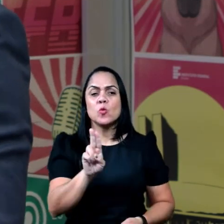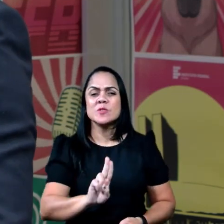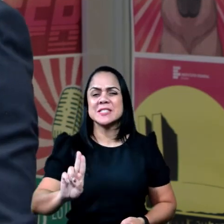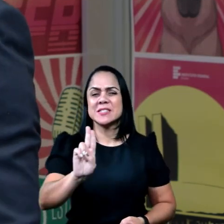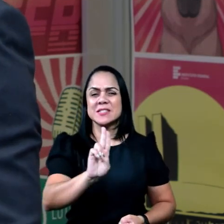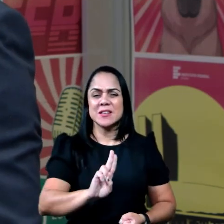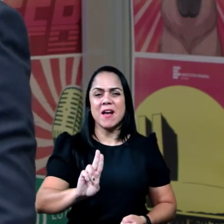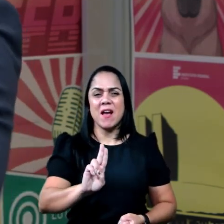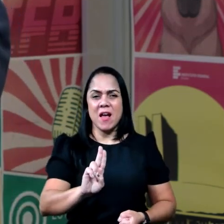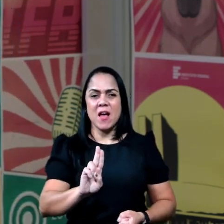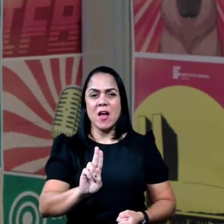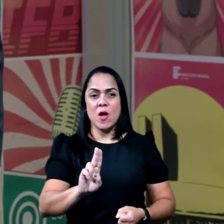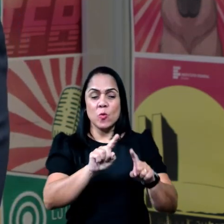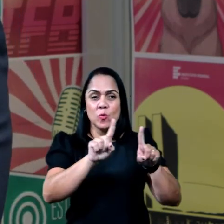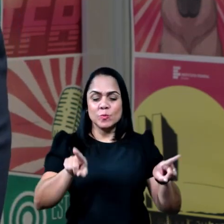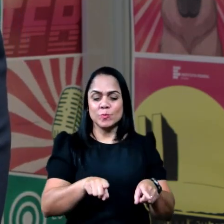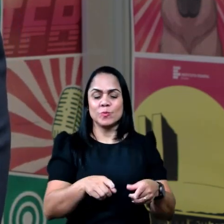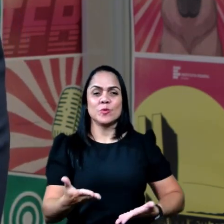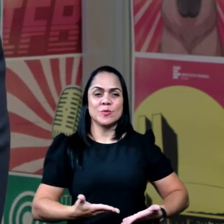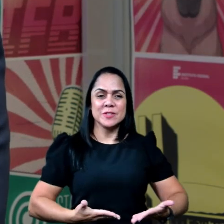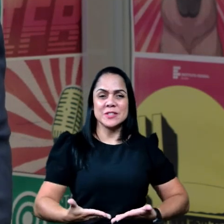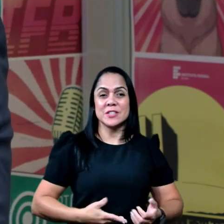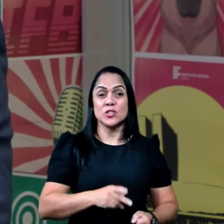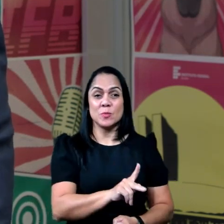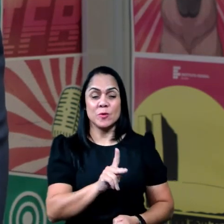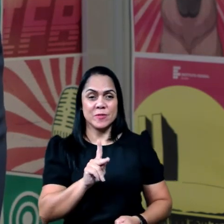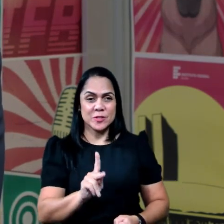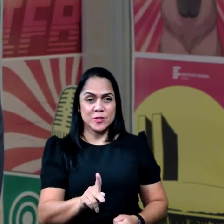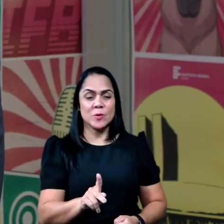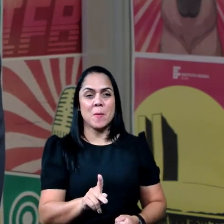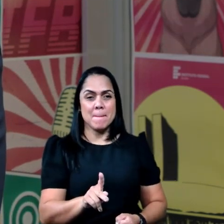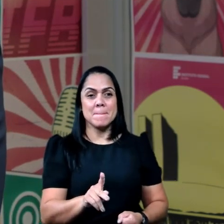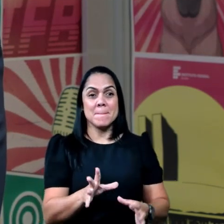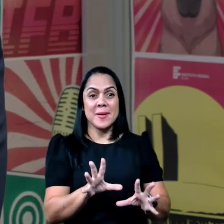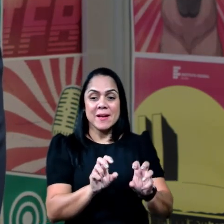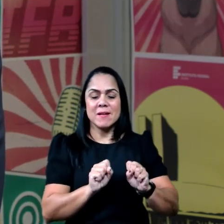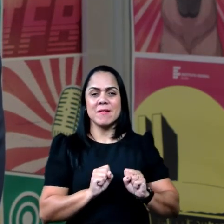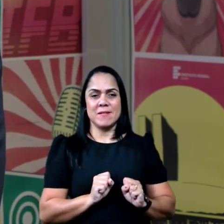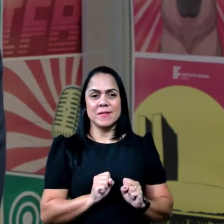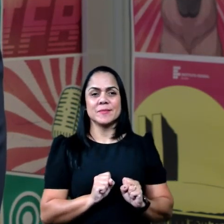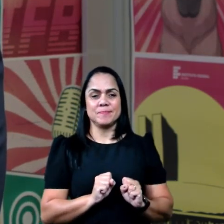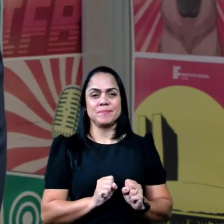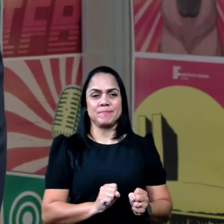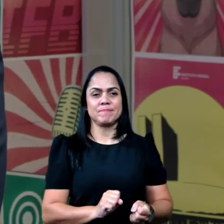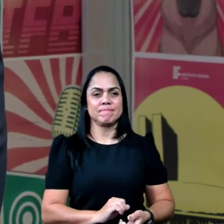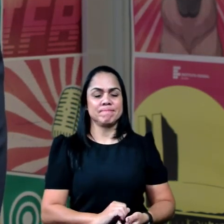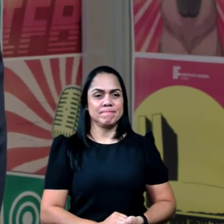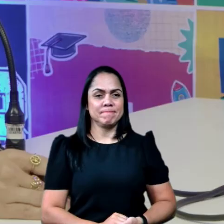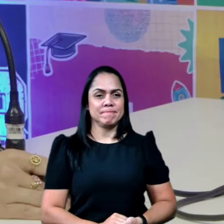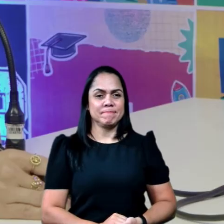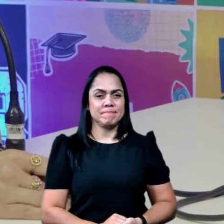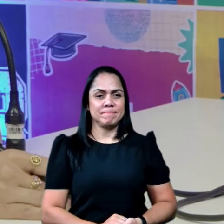posição para ter um benefício, que é um benefício que não é acolhido pela lei. Ótimo,